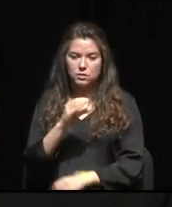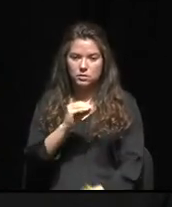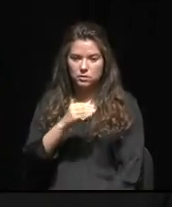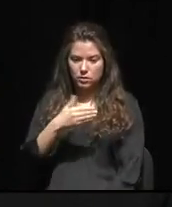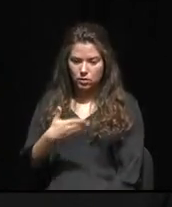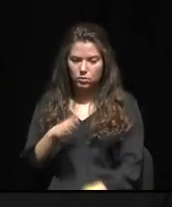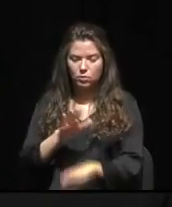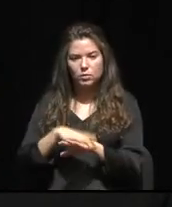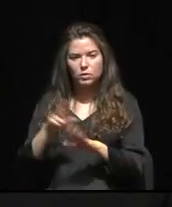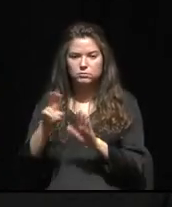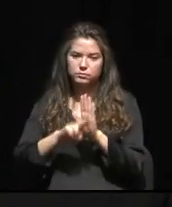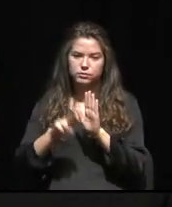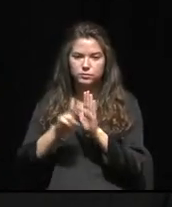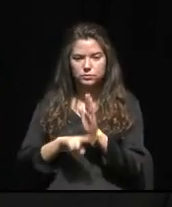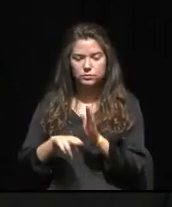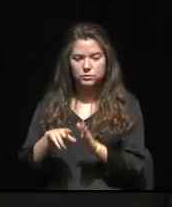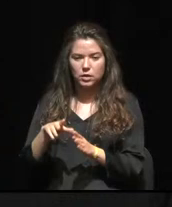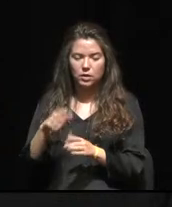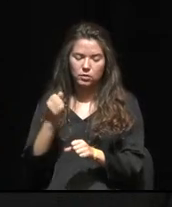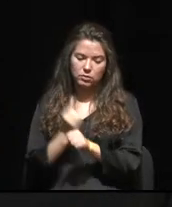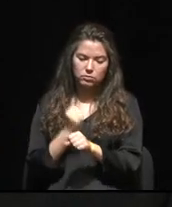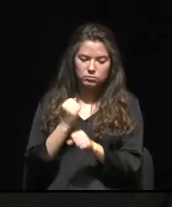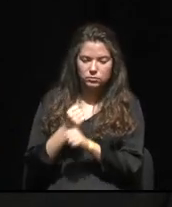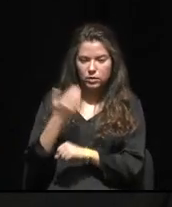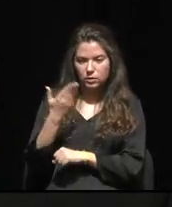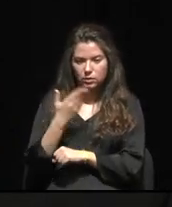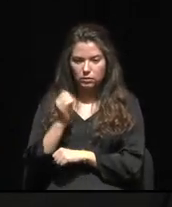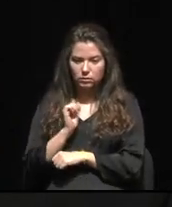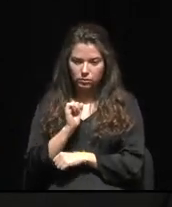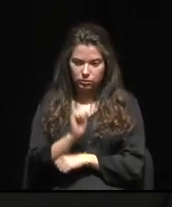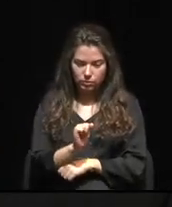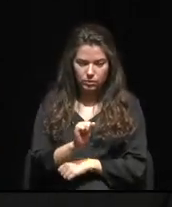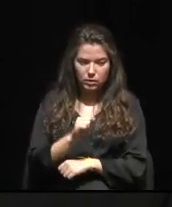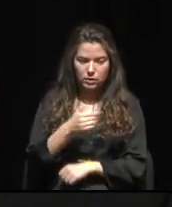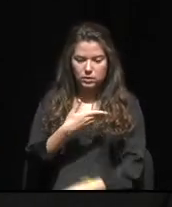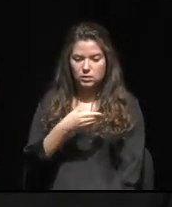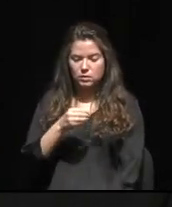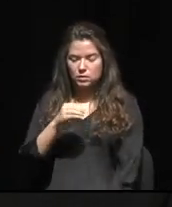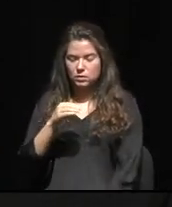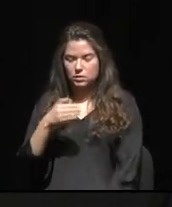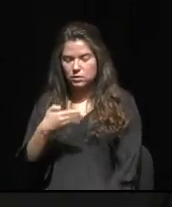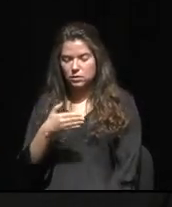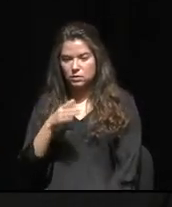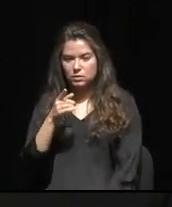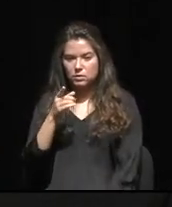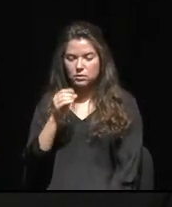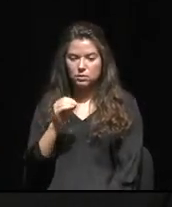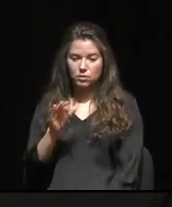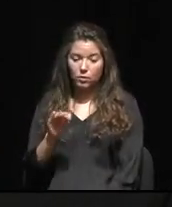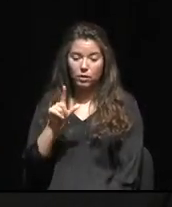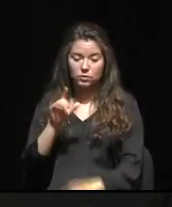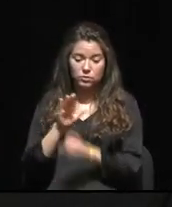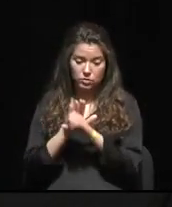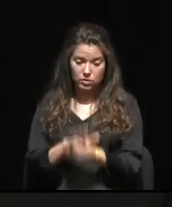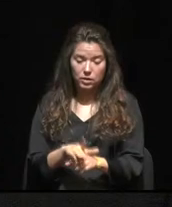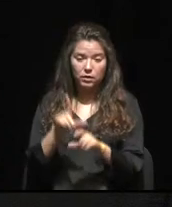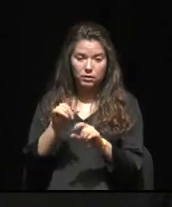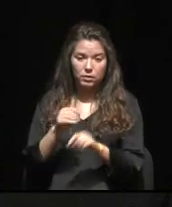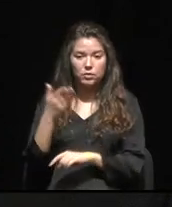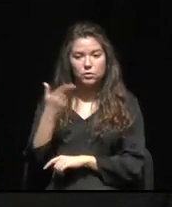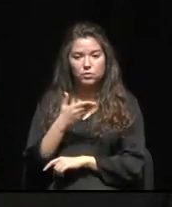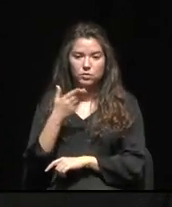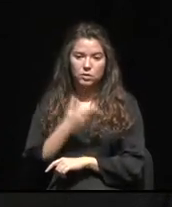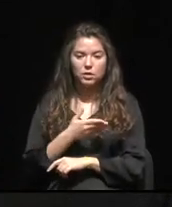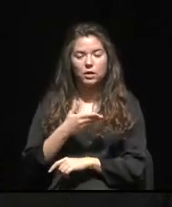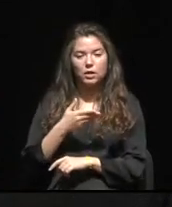regularização dos direitos laborais dos fiscais municipais uma recomendação 10704 do chega também regularização dos direitos